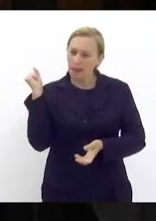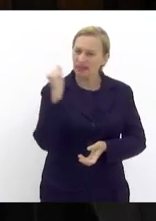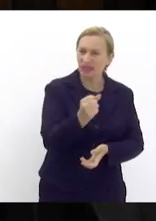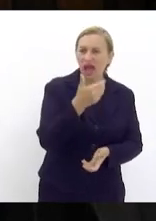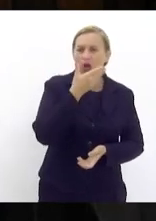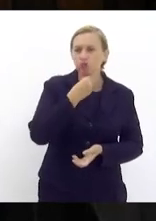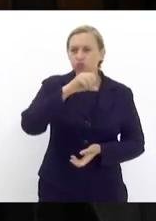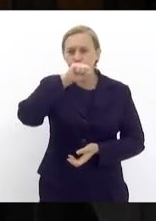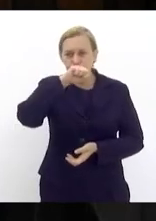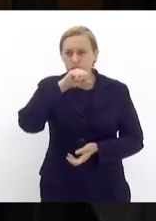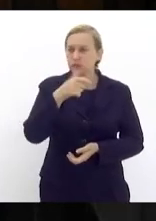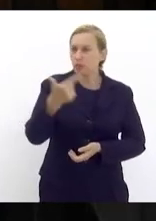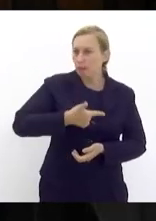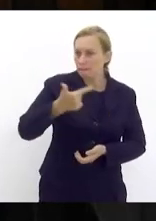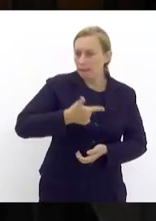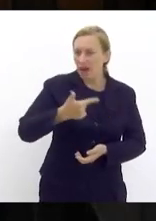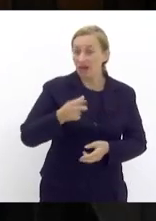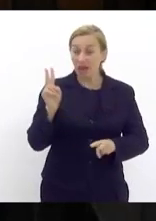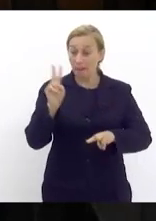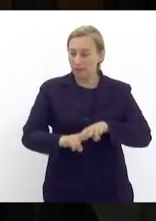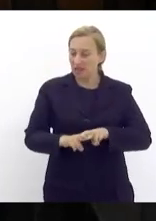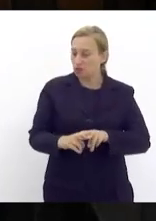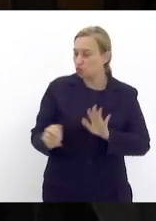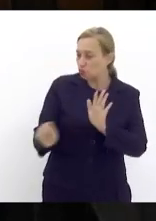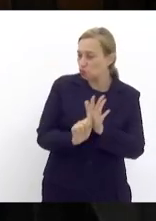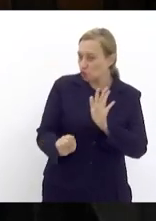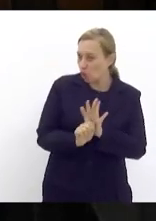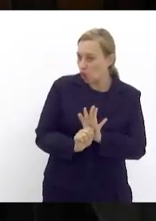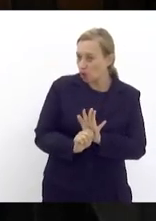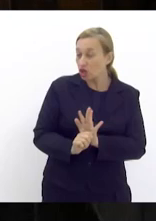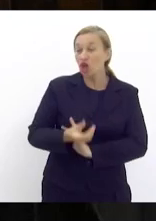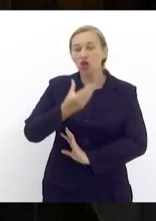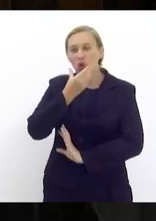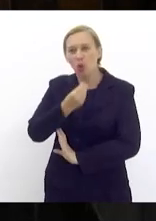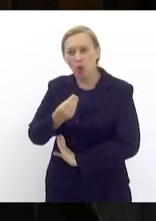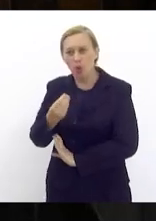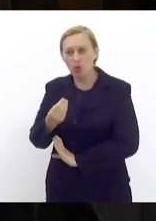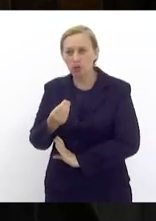cara que é preso com drogas, que o cara